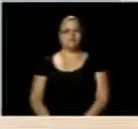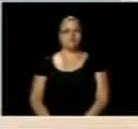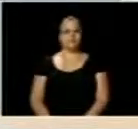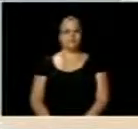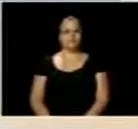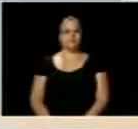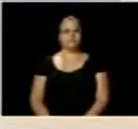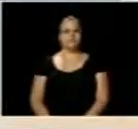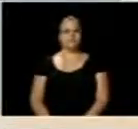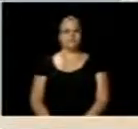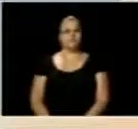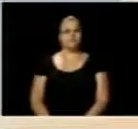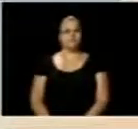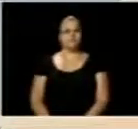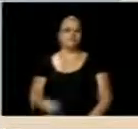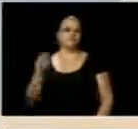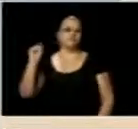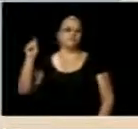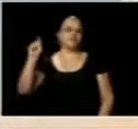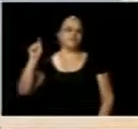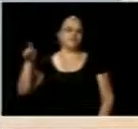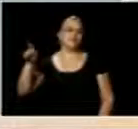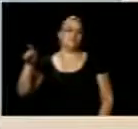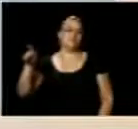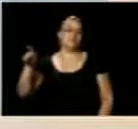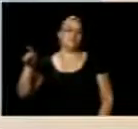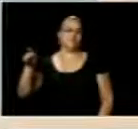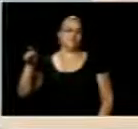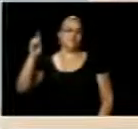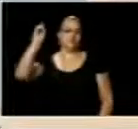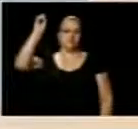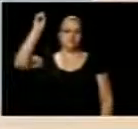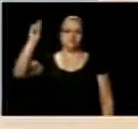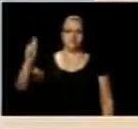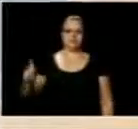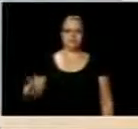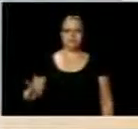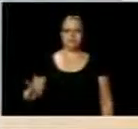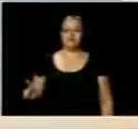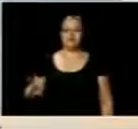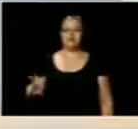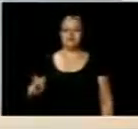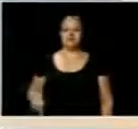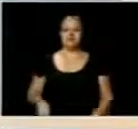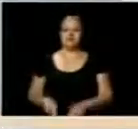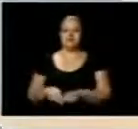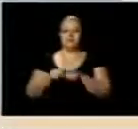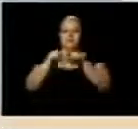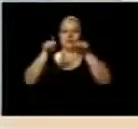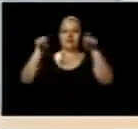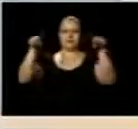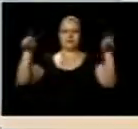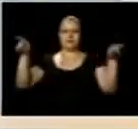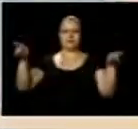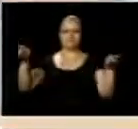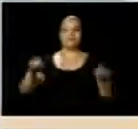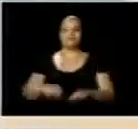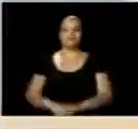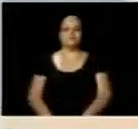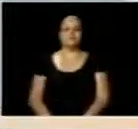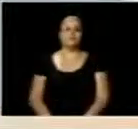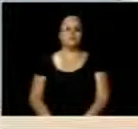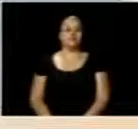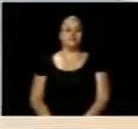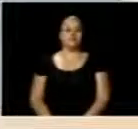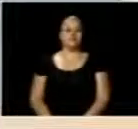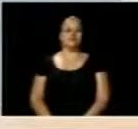Ela era diretora de marketing do Taubaté Shop. Gozado que eu estava vindo para cá, eu vi escrito assim no